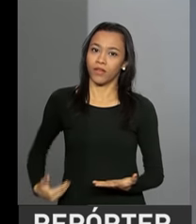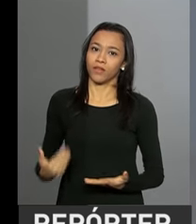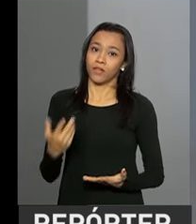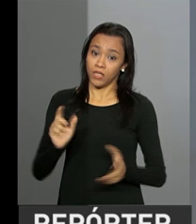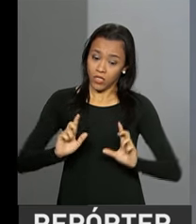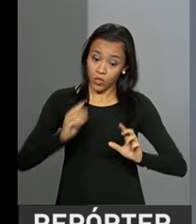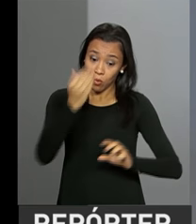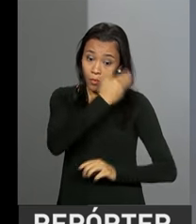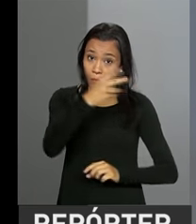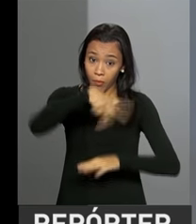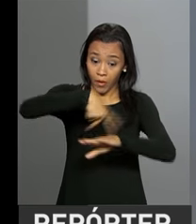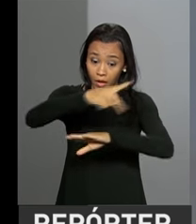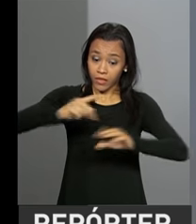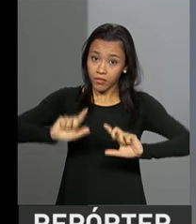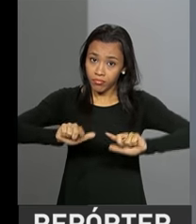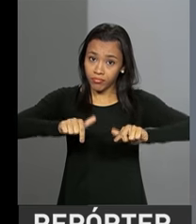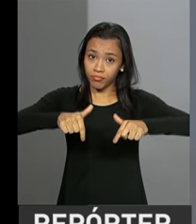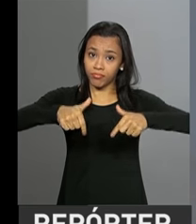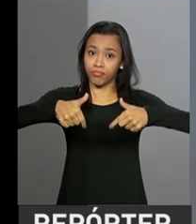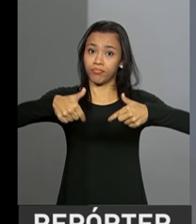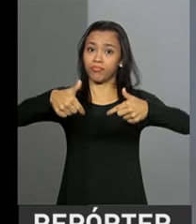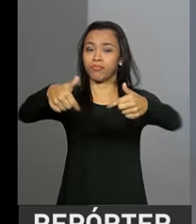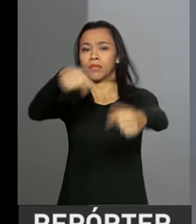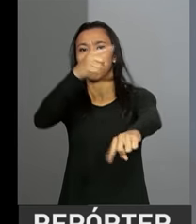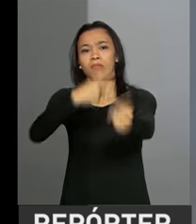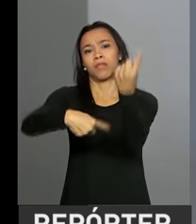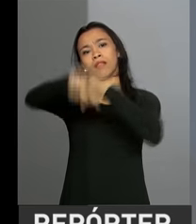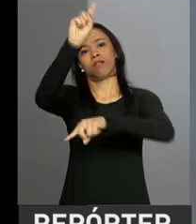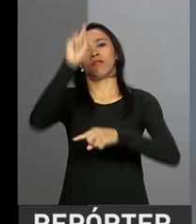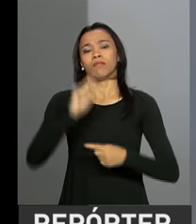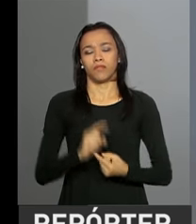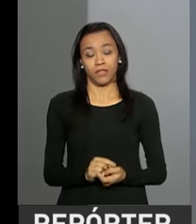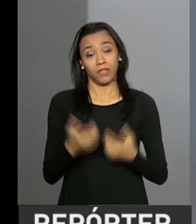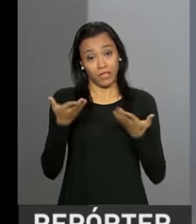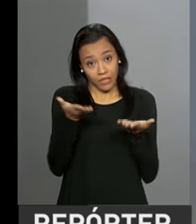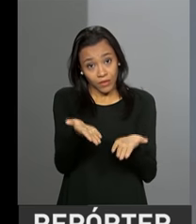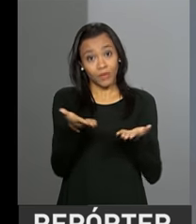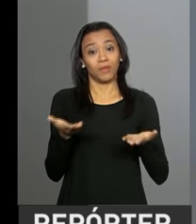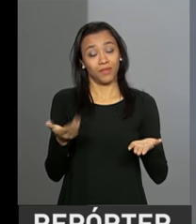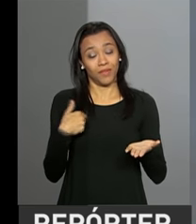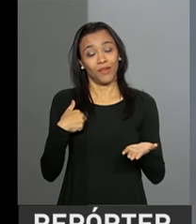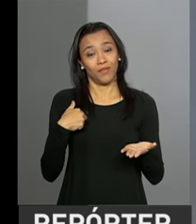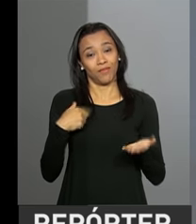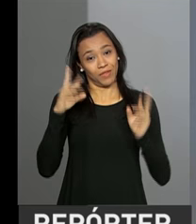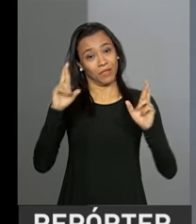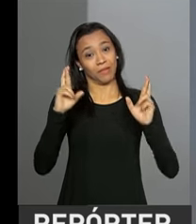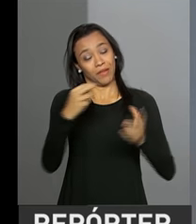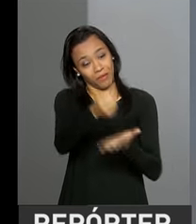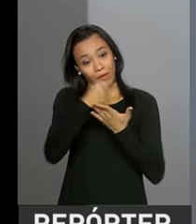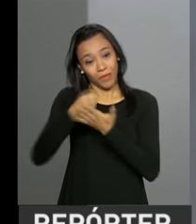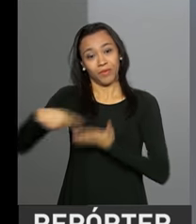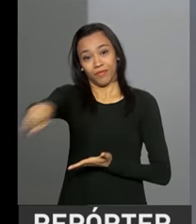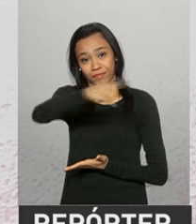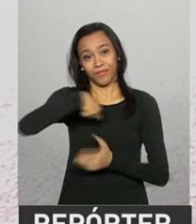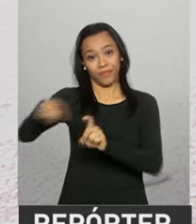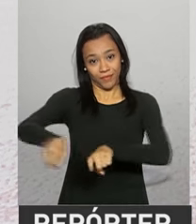reconduza aos trilhos da prosperidade e do crescimento. Com isso, eu conto com a agricultura